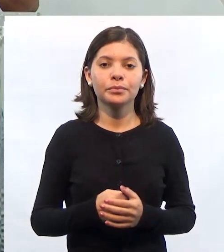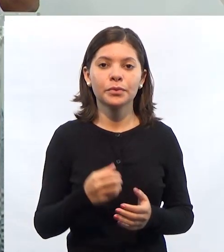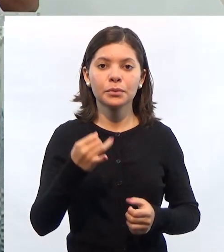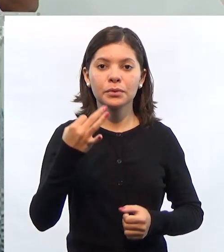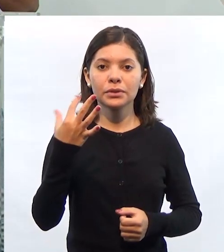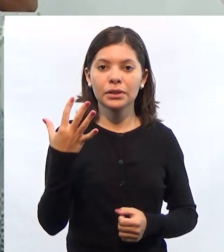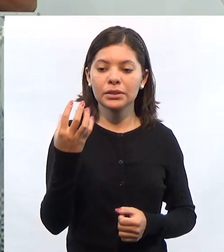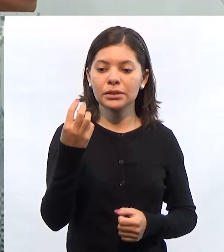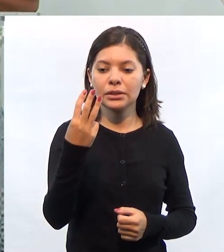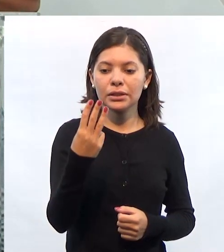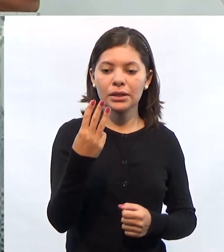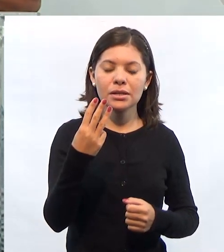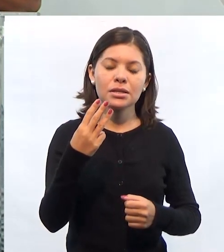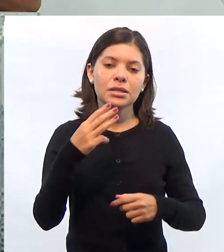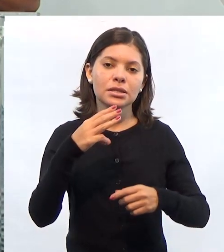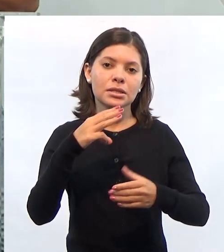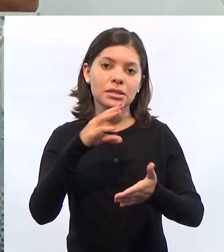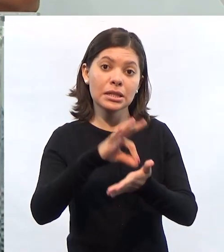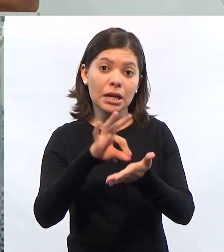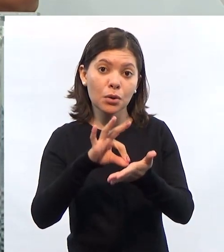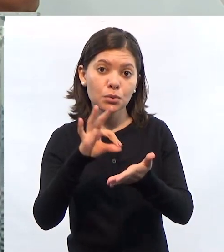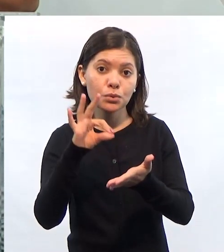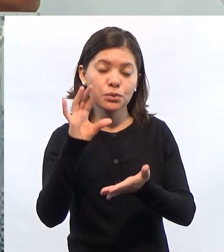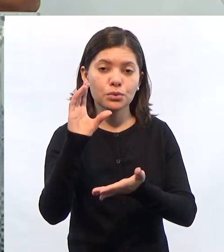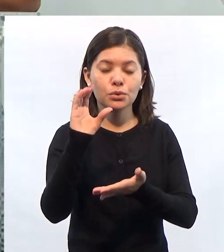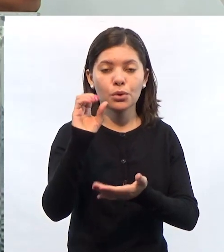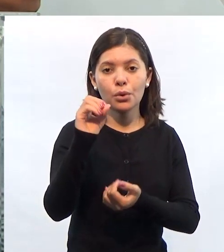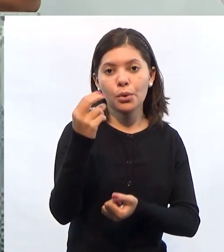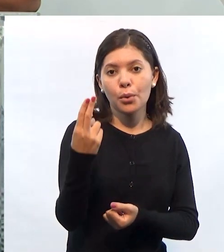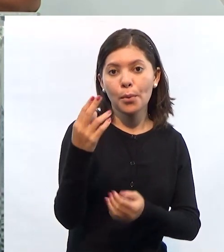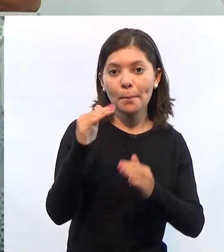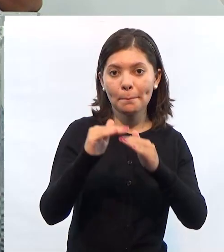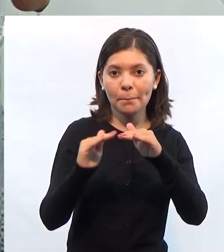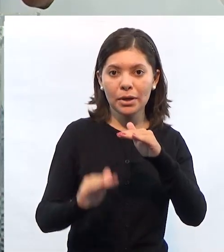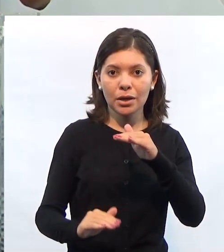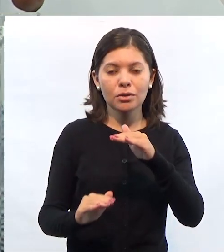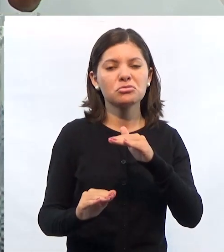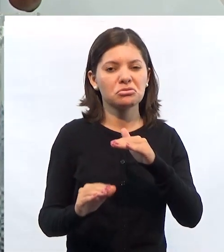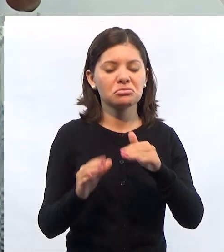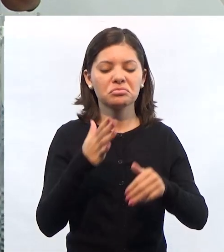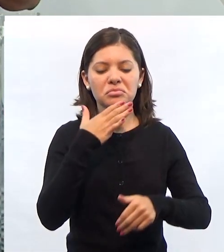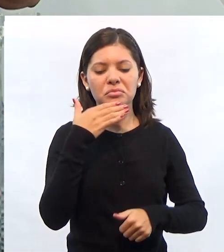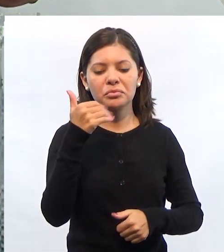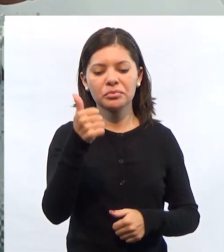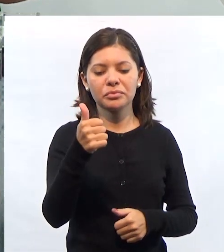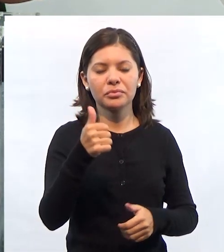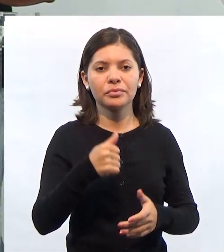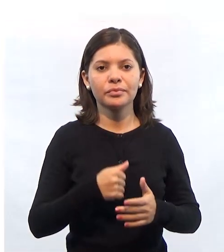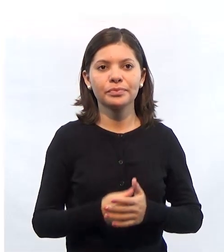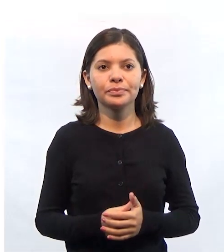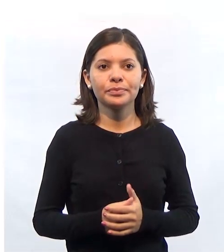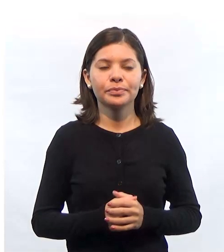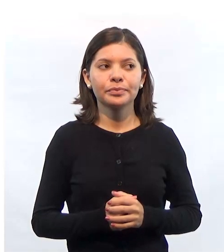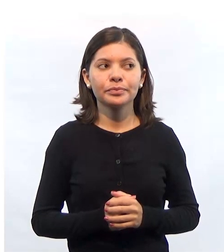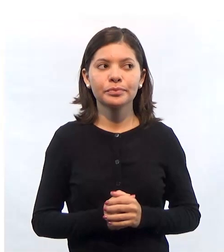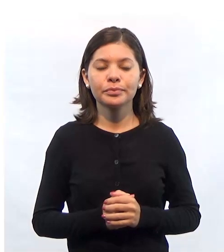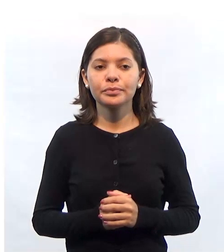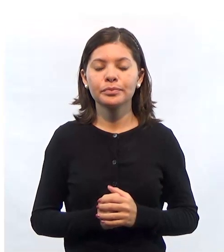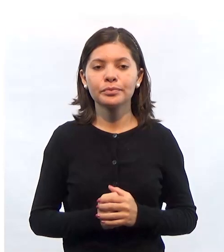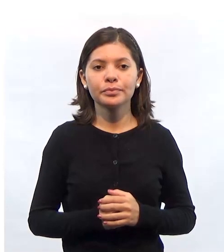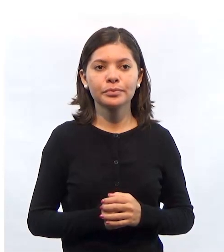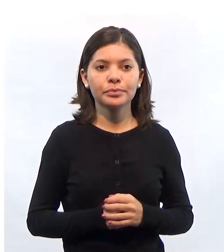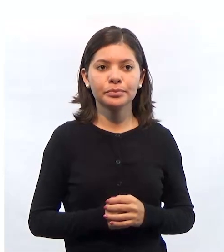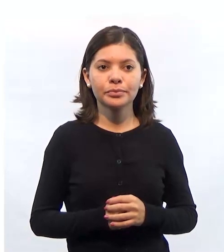Aquela quantidade de três grãos por pacote ou menos a cada 1000 graus ele atendeu esse requisito temos